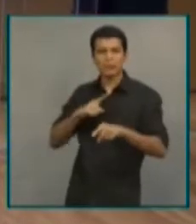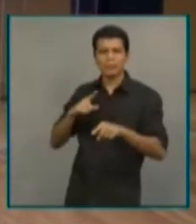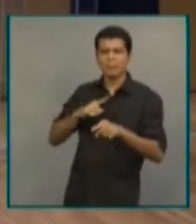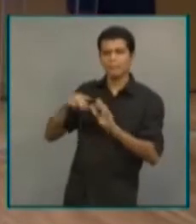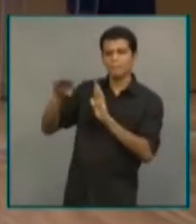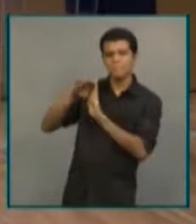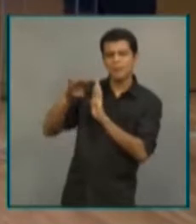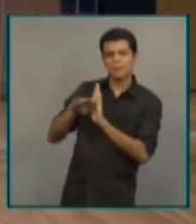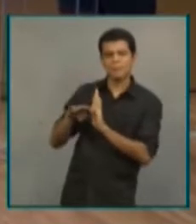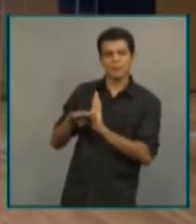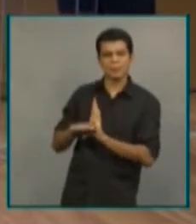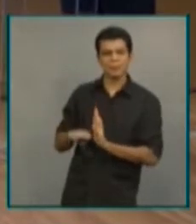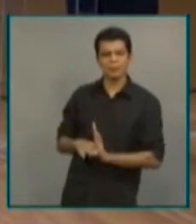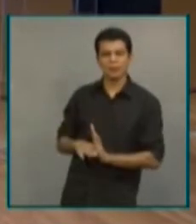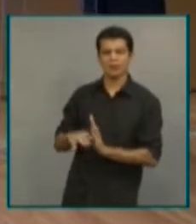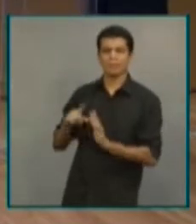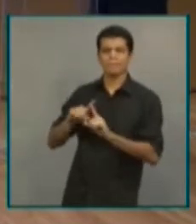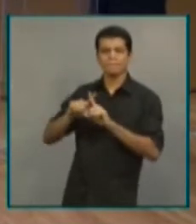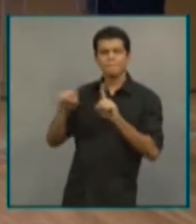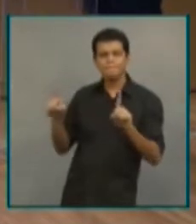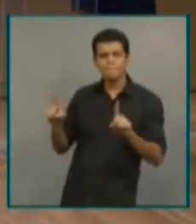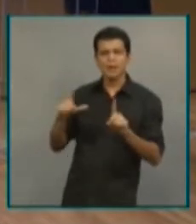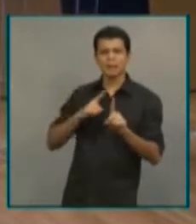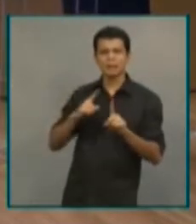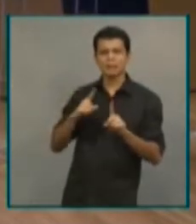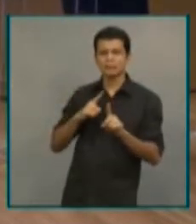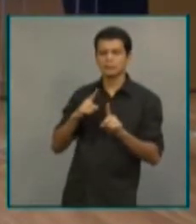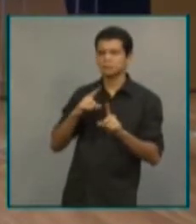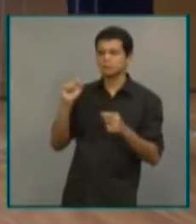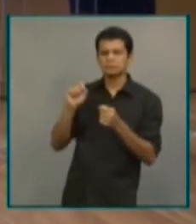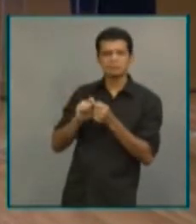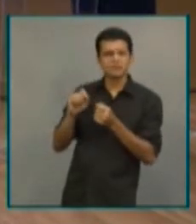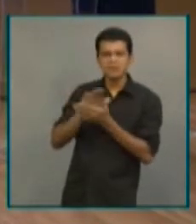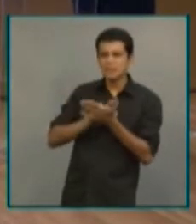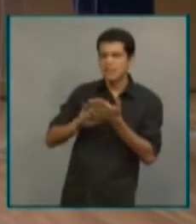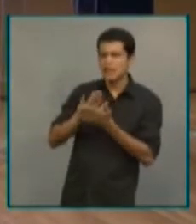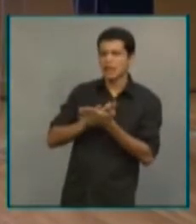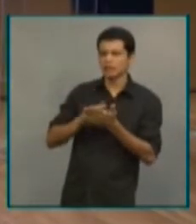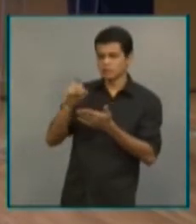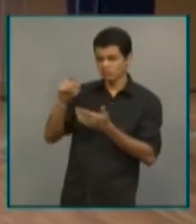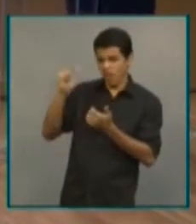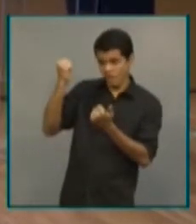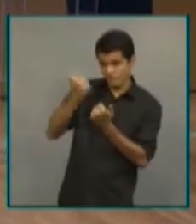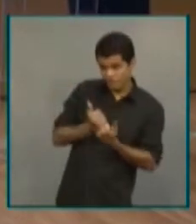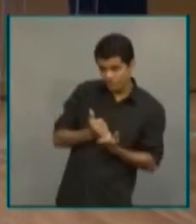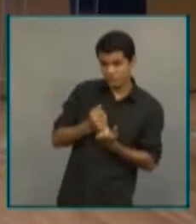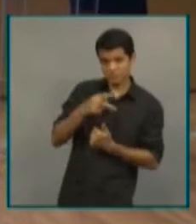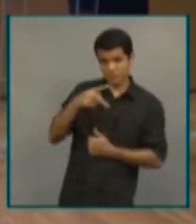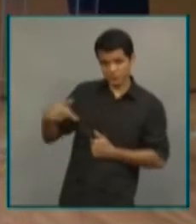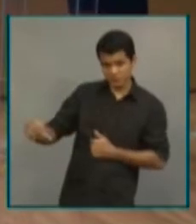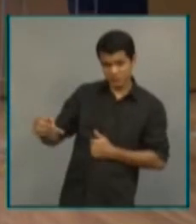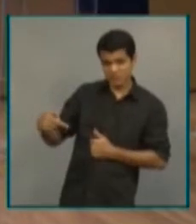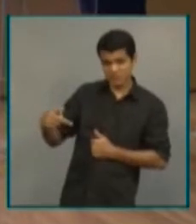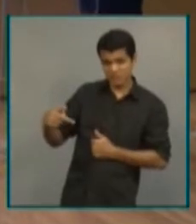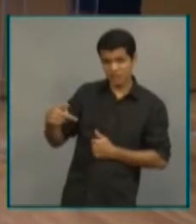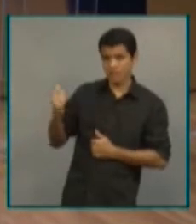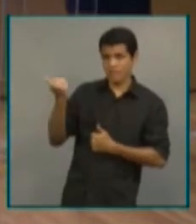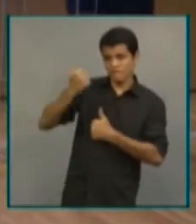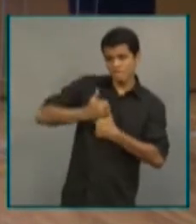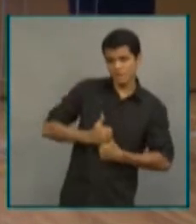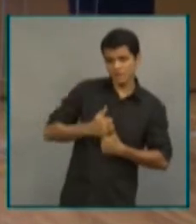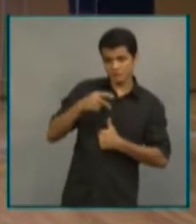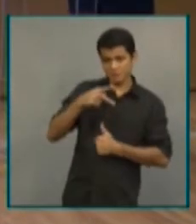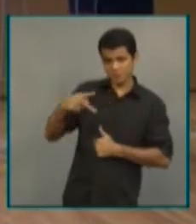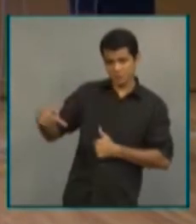fez questão de frisar que a senhora é vice-presidente da Ordem. Eu pedi muito que vocês renunciassem para assumir